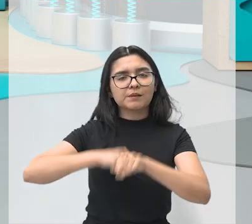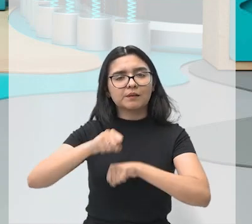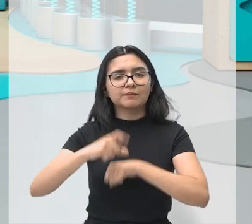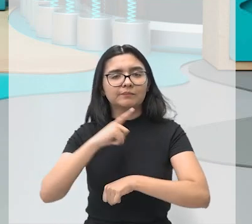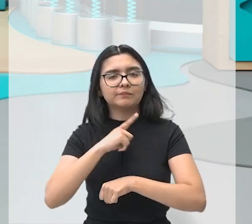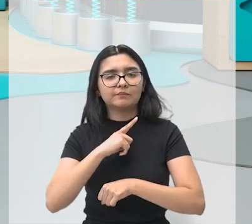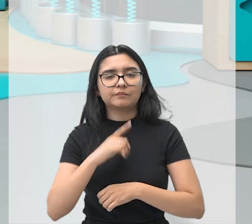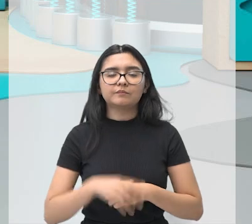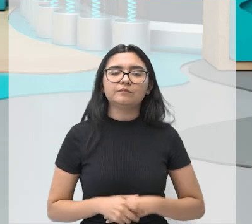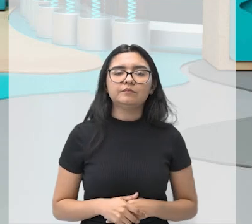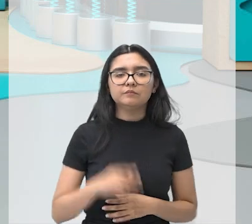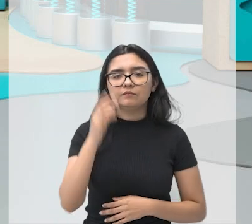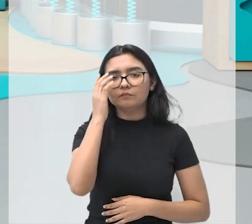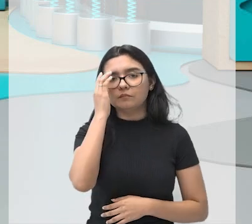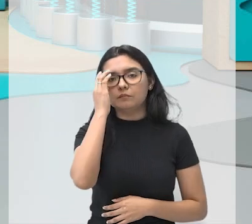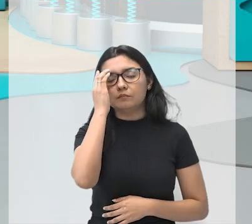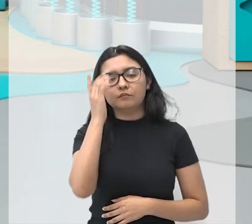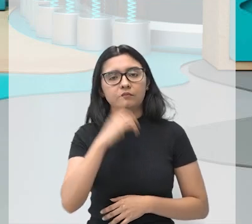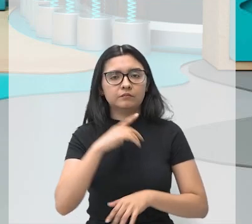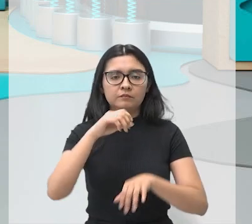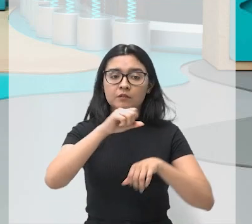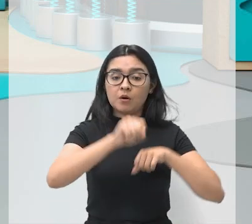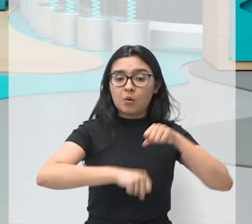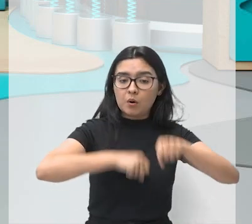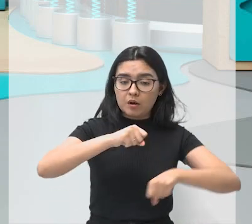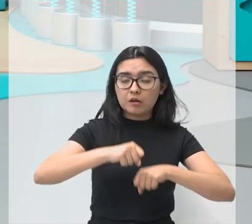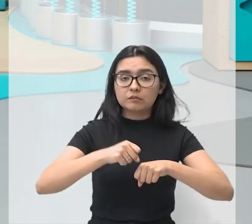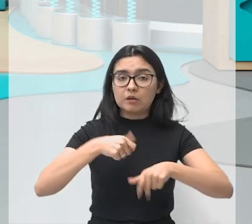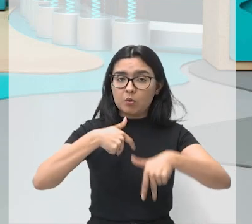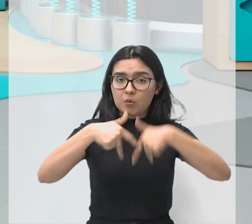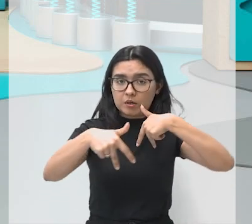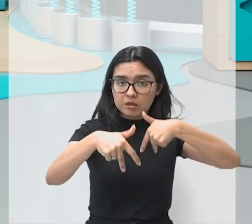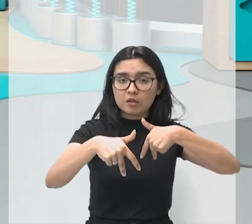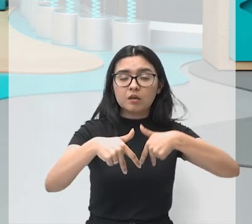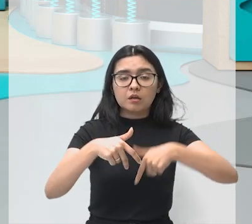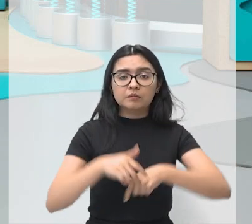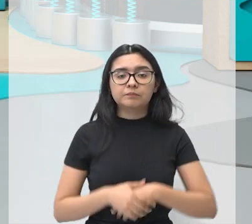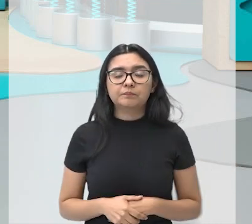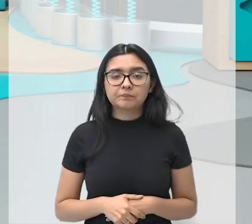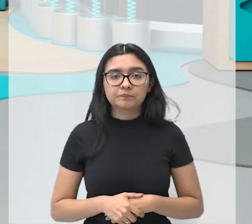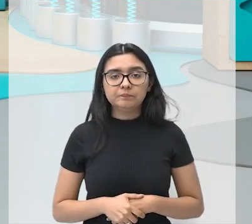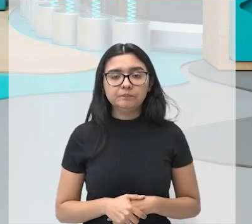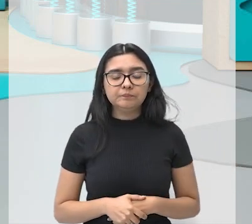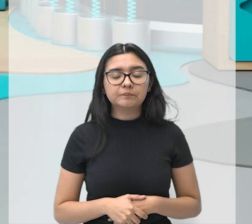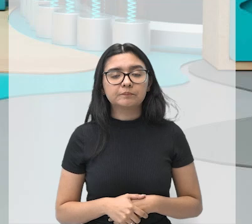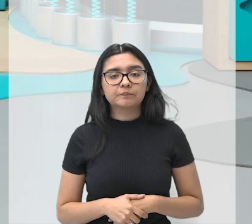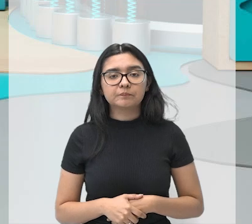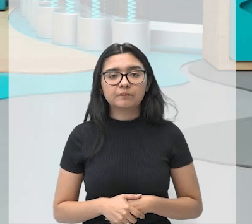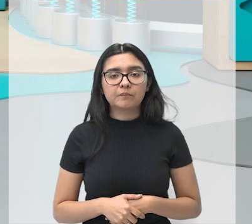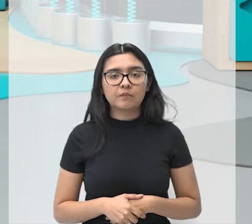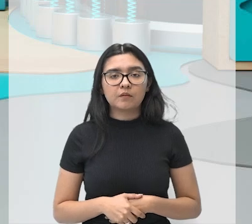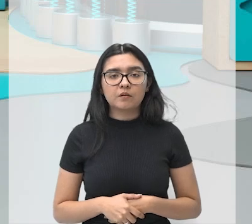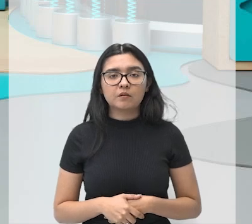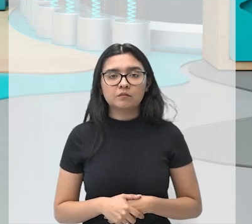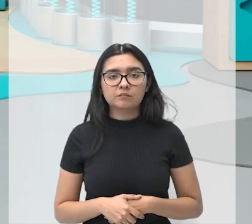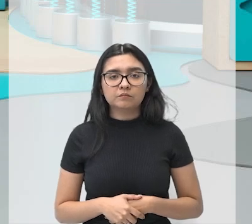ver os elementos do atletismo, que são a corrida, são essa